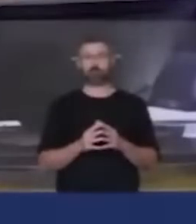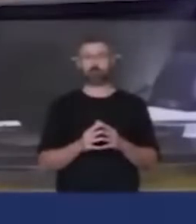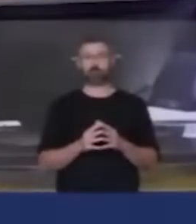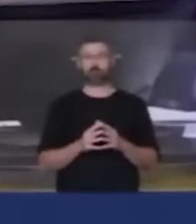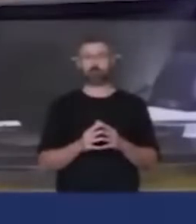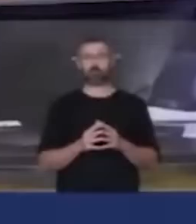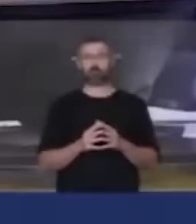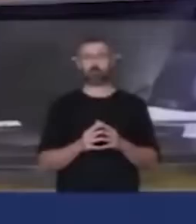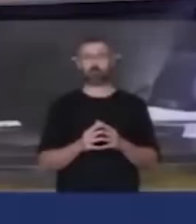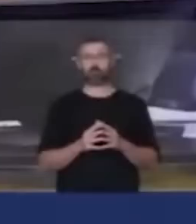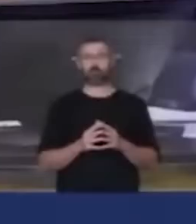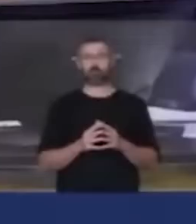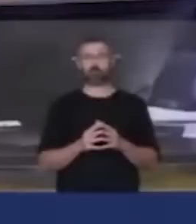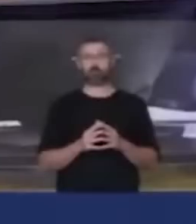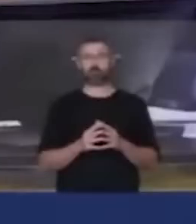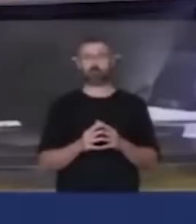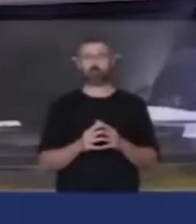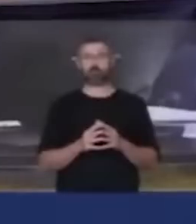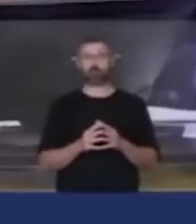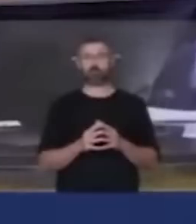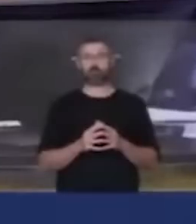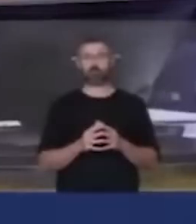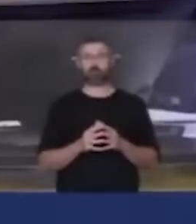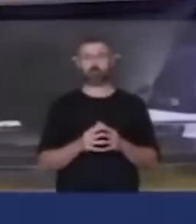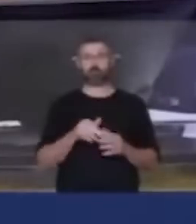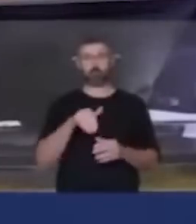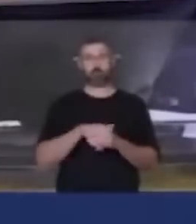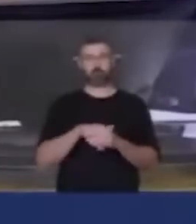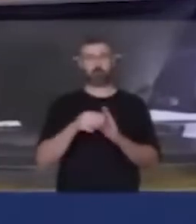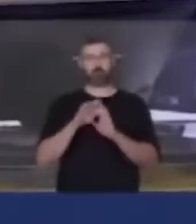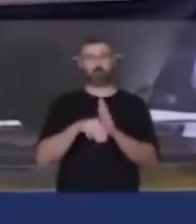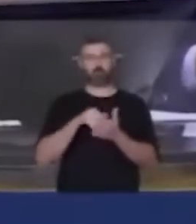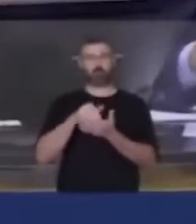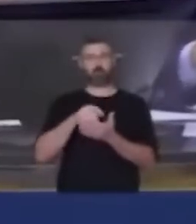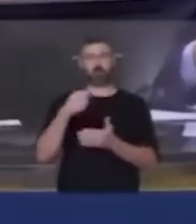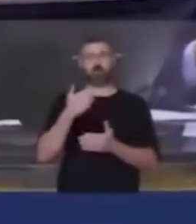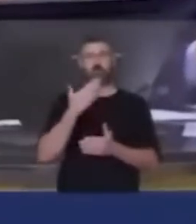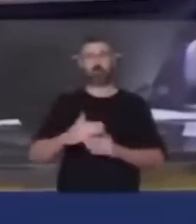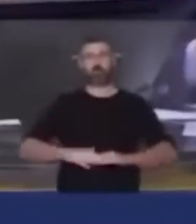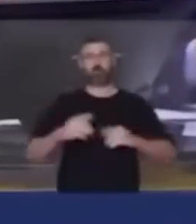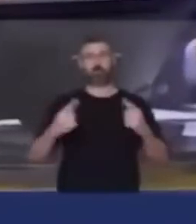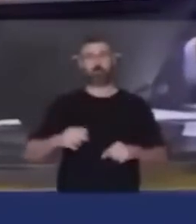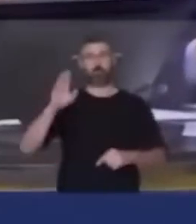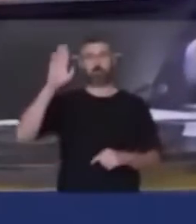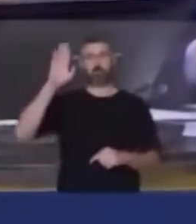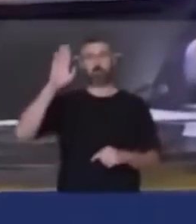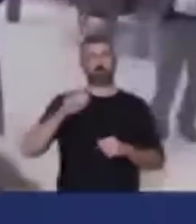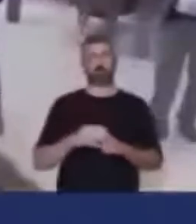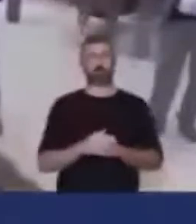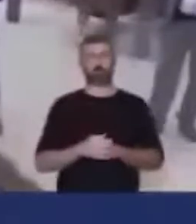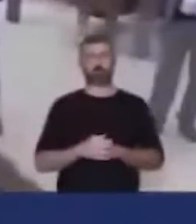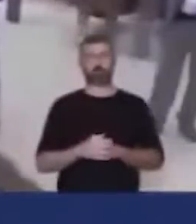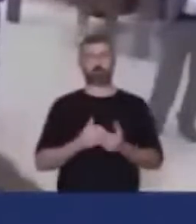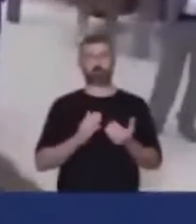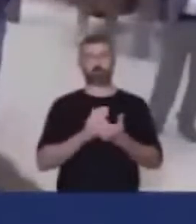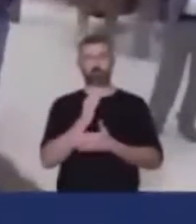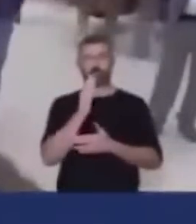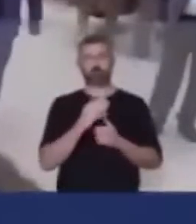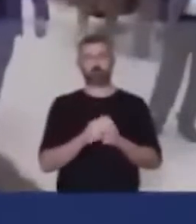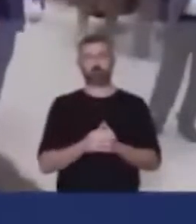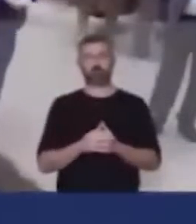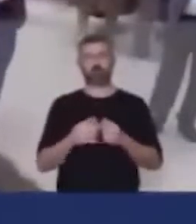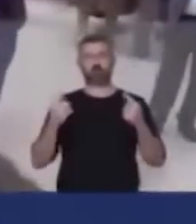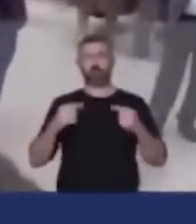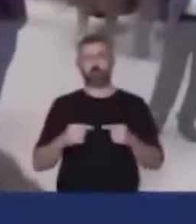e tem gente que ainda nem entendeu o que está sendo votado. Em votação, a redação final, aqueles que forem pela aprovação permaneçam como se acham aprovada contra os votos